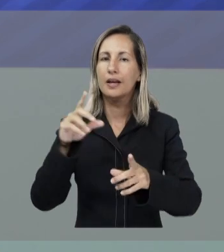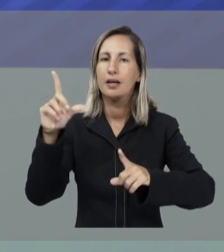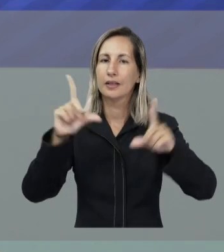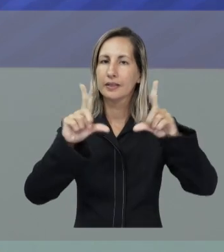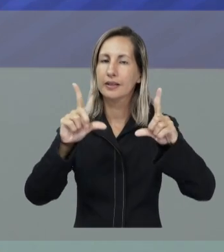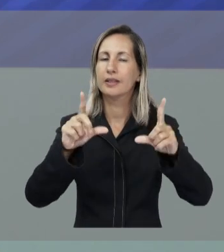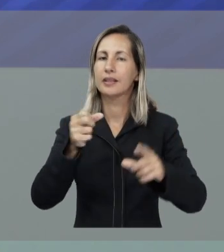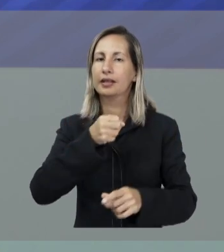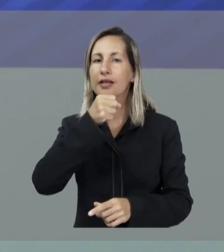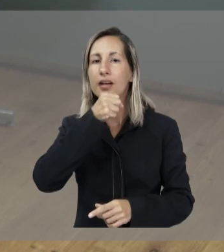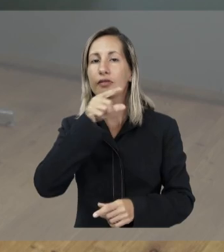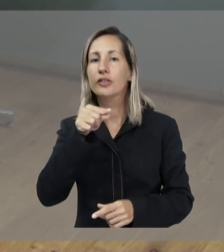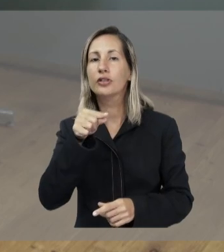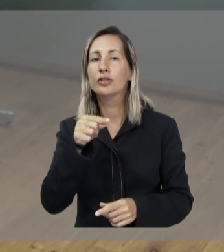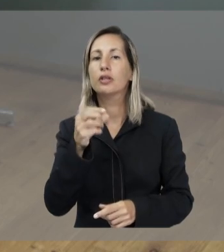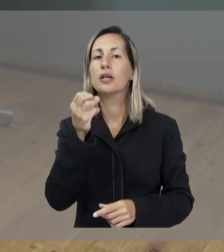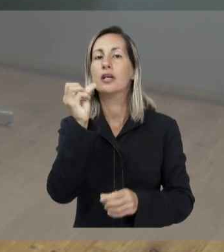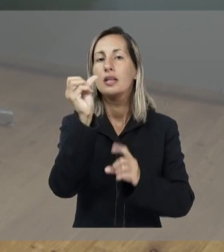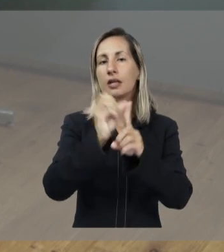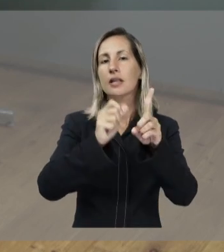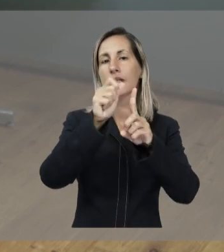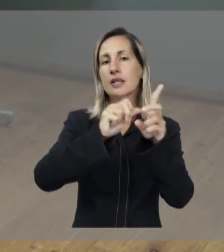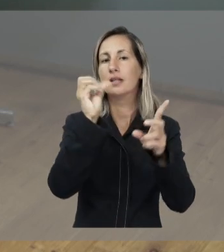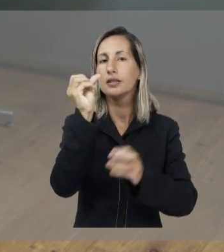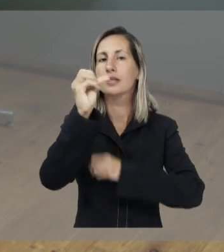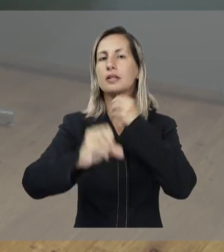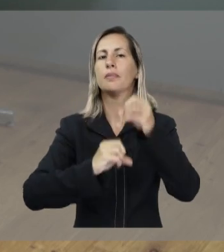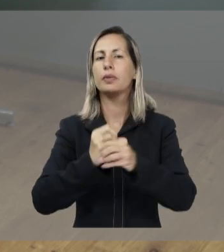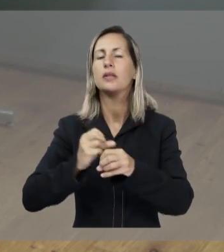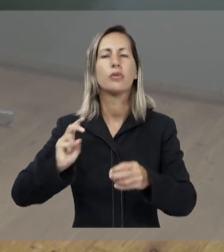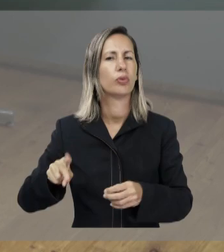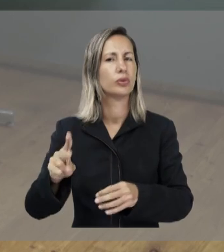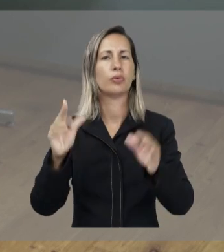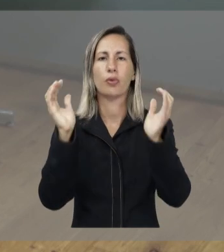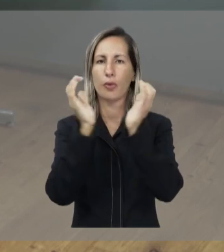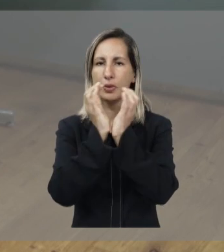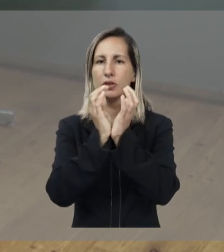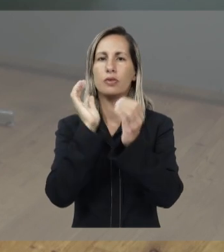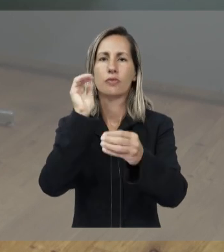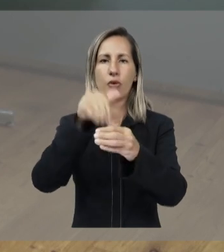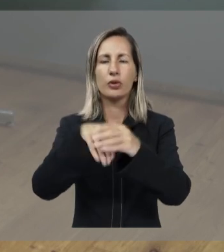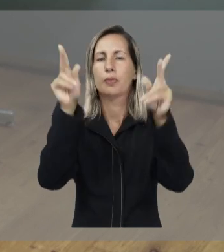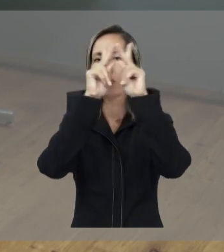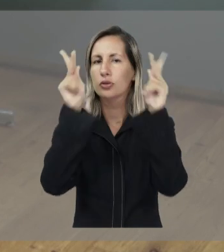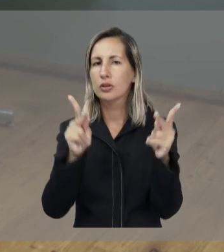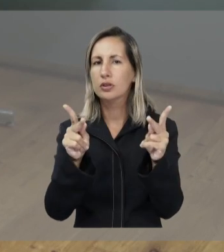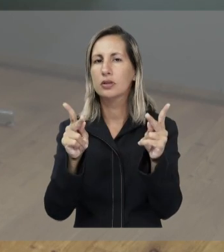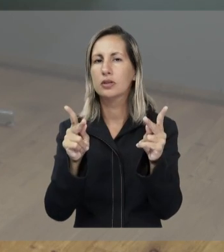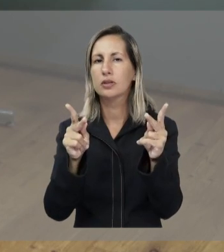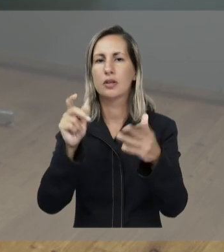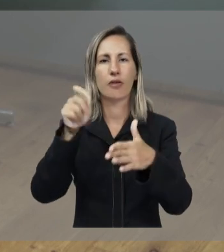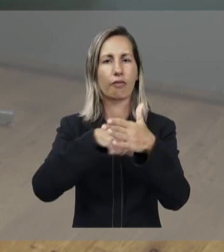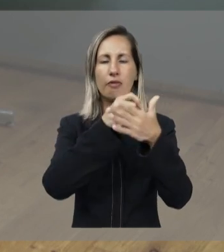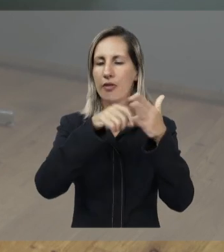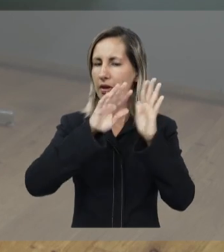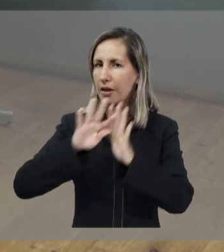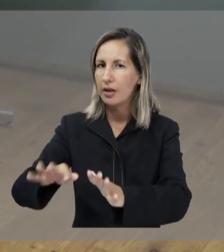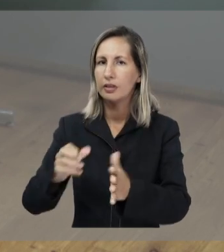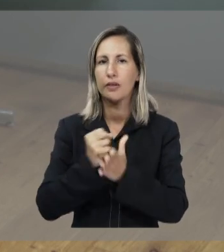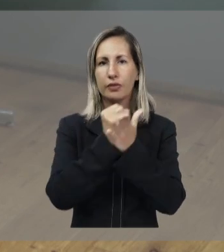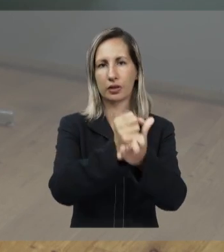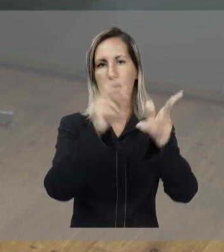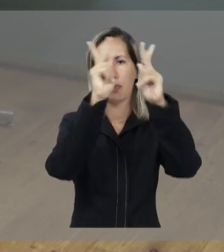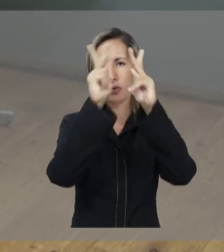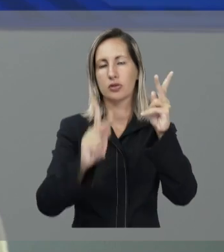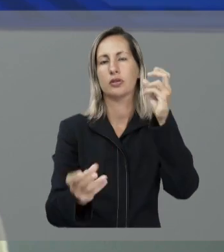entrevista, expectativa para o segundo semestre. Continuam os trabalhos nas comissões, na votação dos projetos, na derrubada de vetos, defendendo os